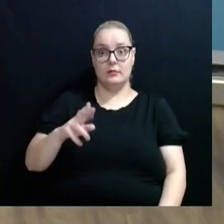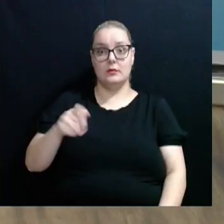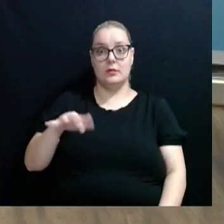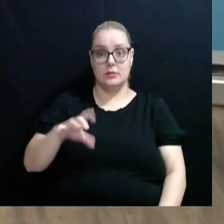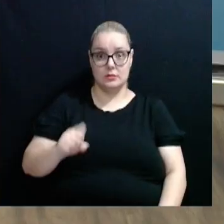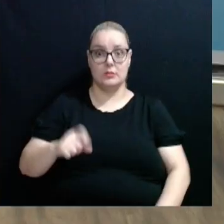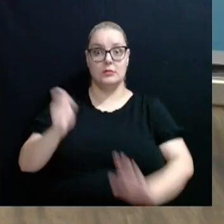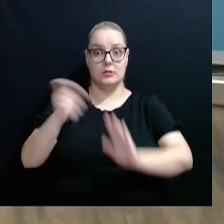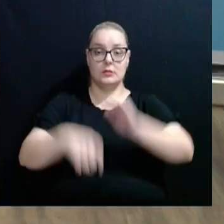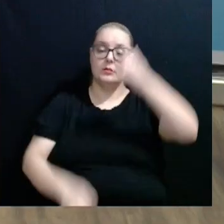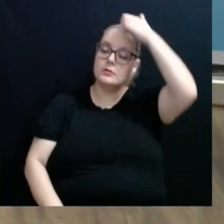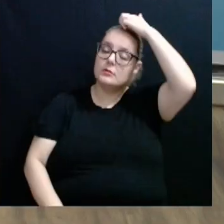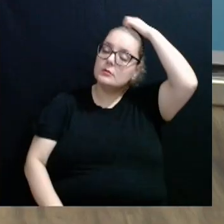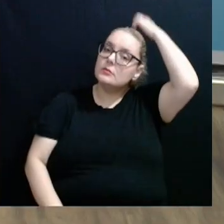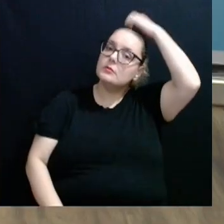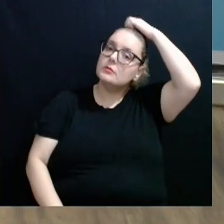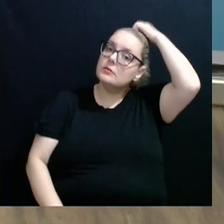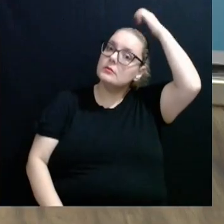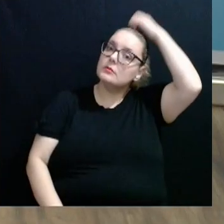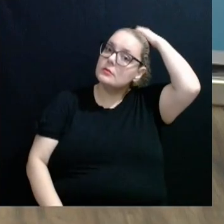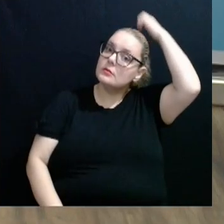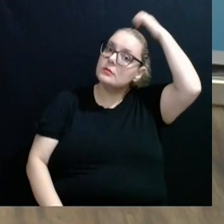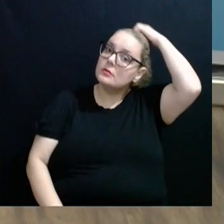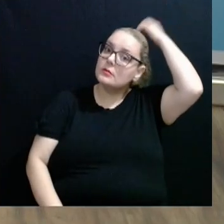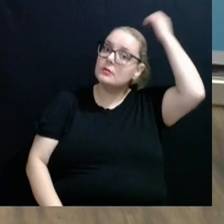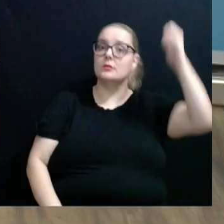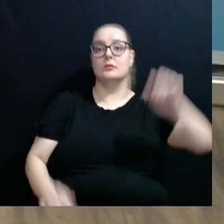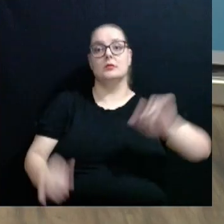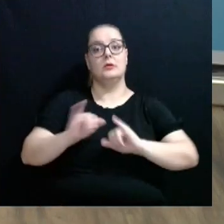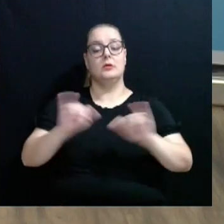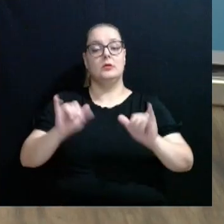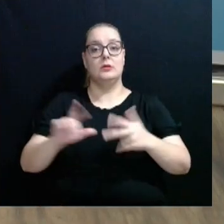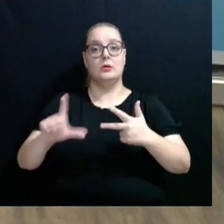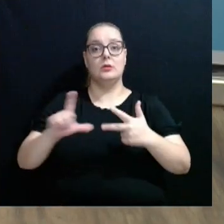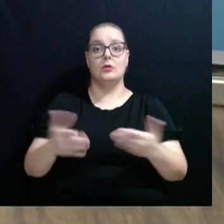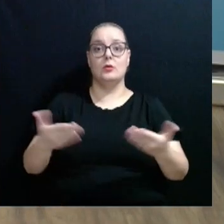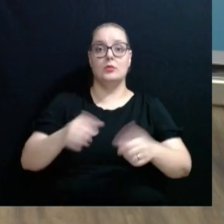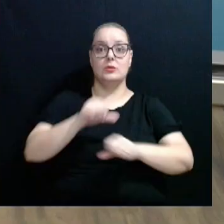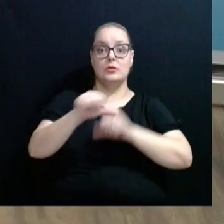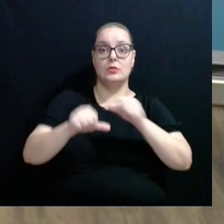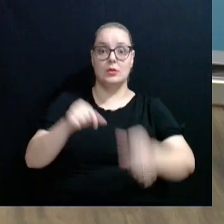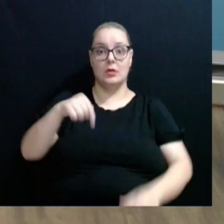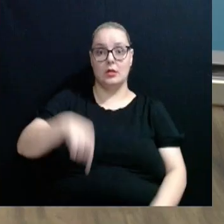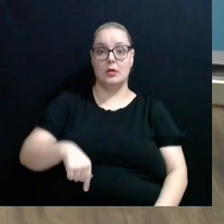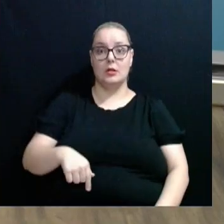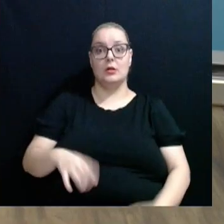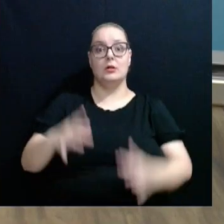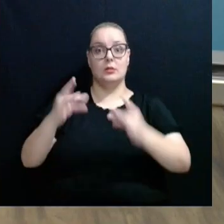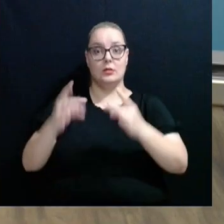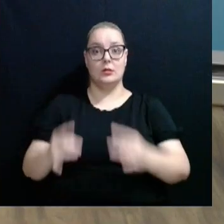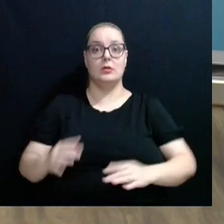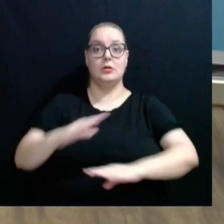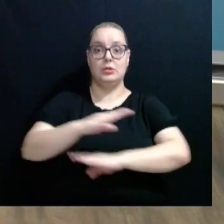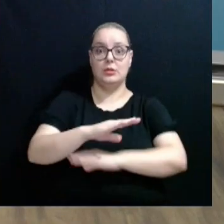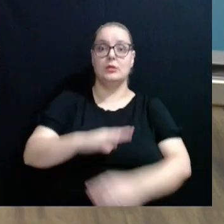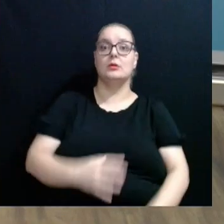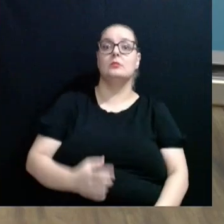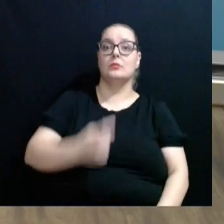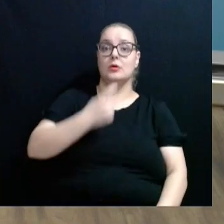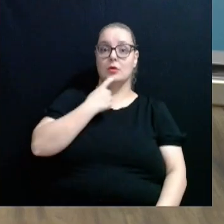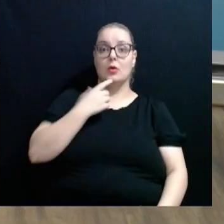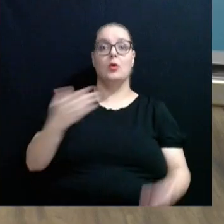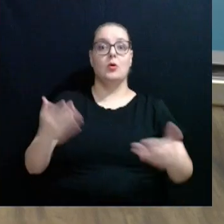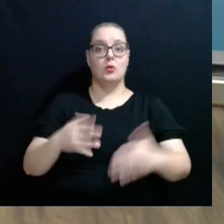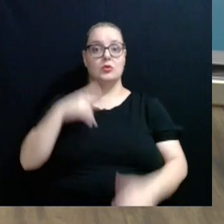E vamos agora às notícias do Legislativo. Hoje tem mudança, viu? Aqui na composição da Câmara de Campinas. Hoje o vereador Luiz